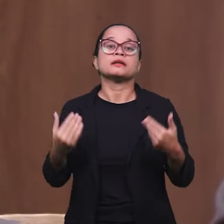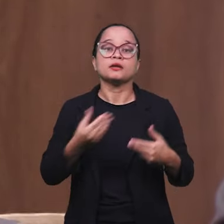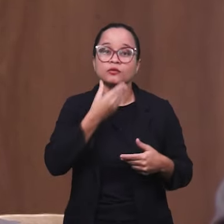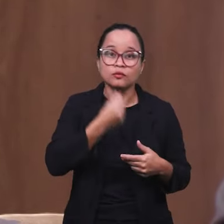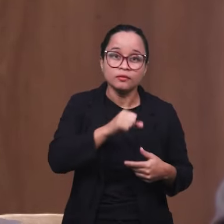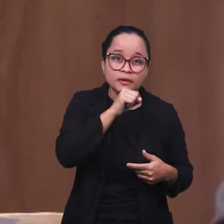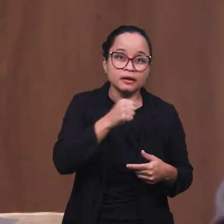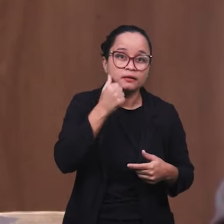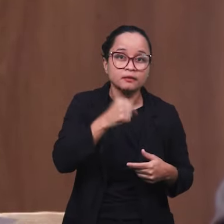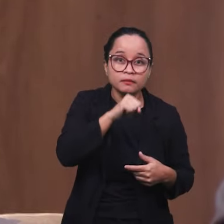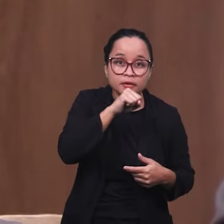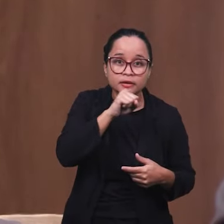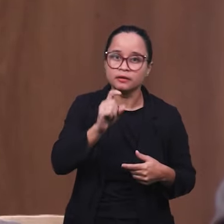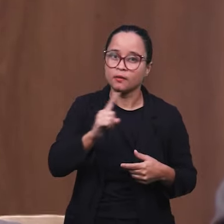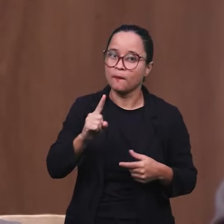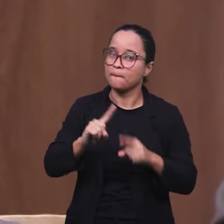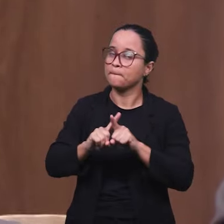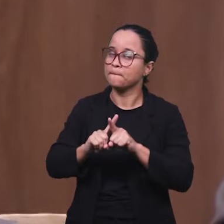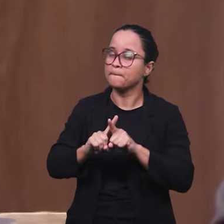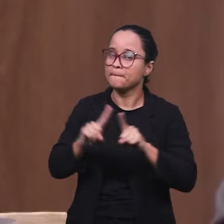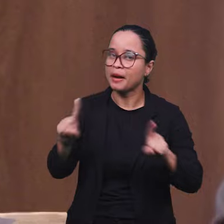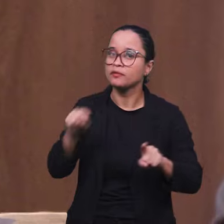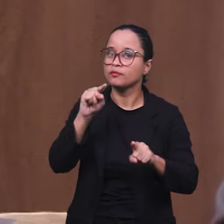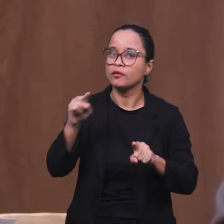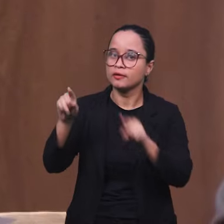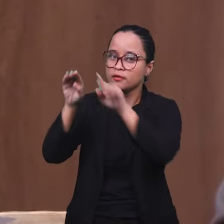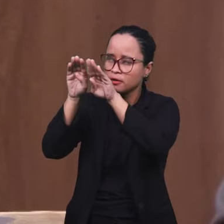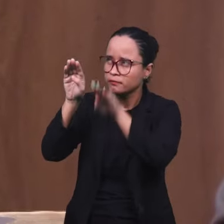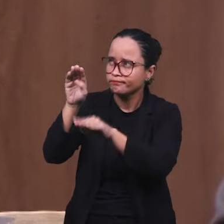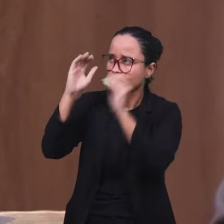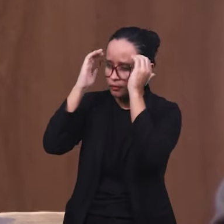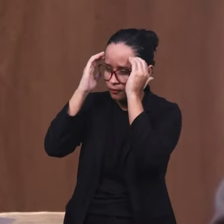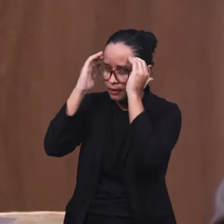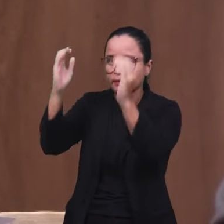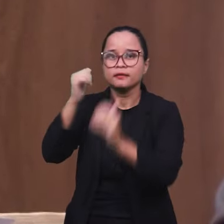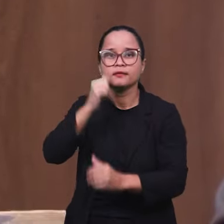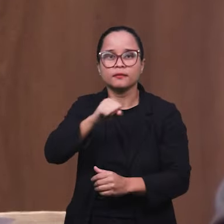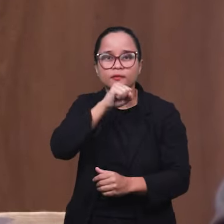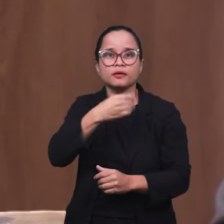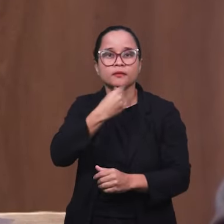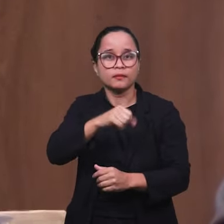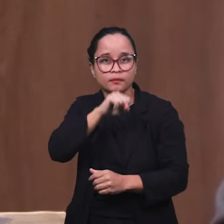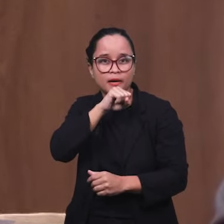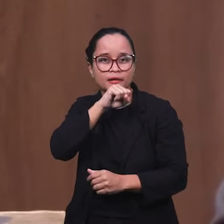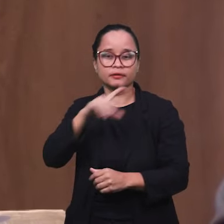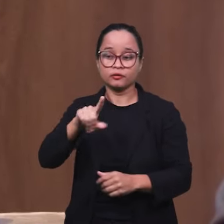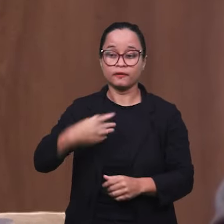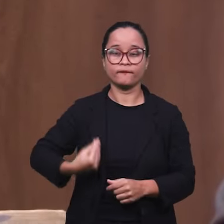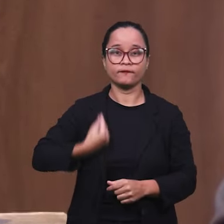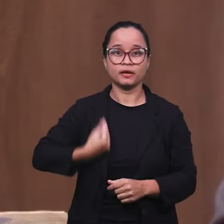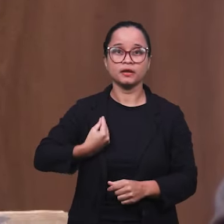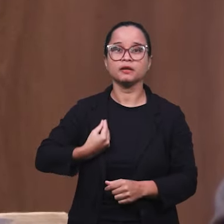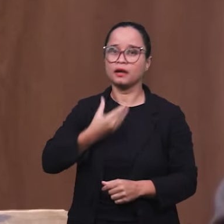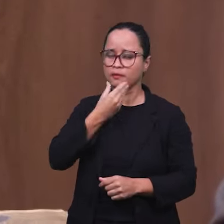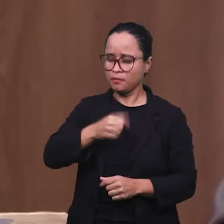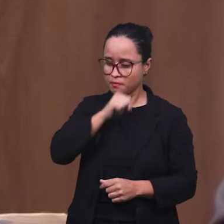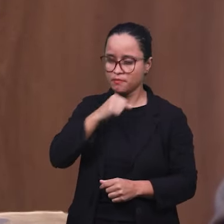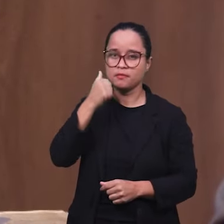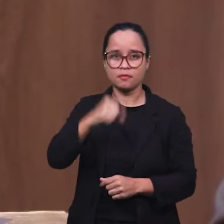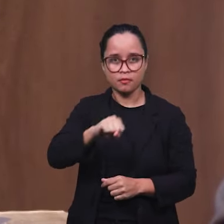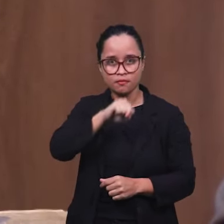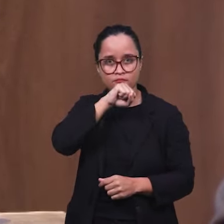certo ponto, nem de seus pais, mas você é submisso a eles. Você vai respeitá-lo enquanto eles viverem. Enquanto